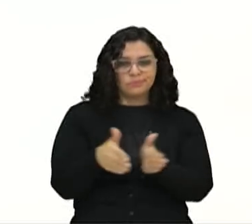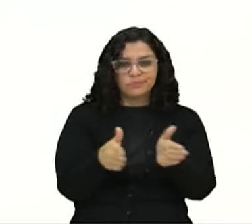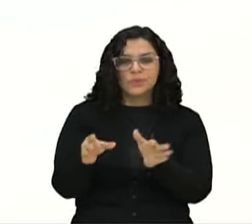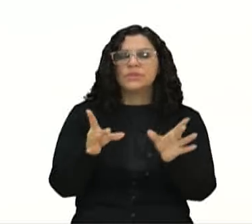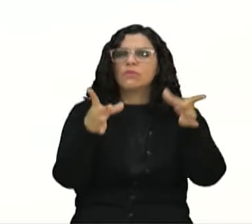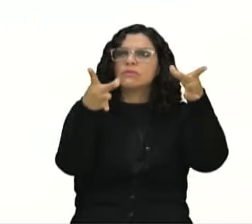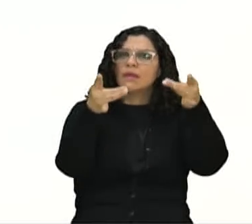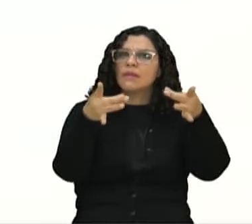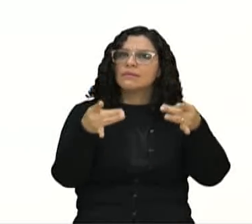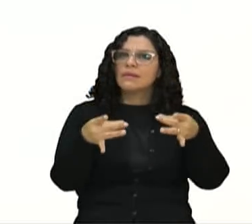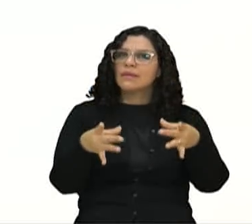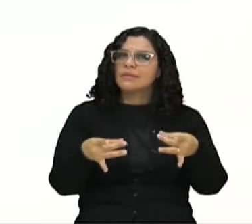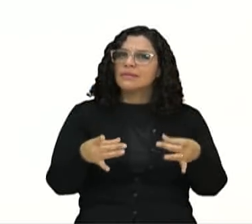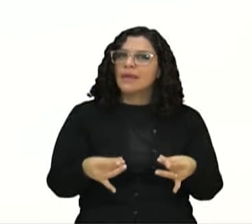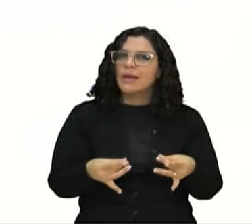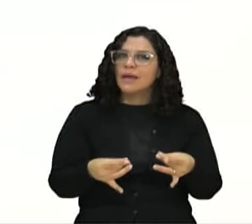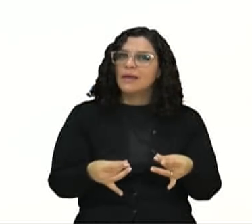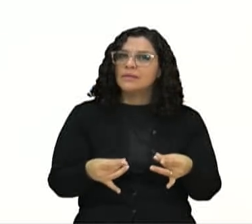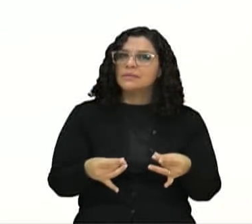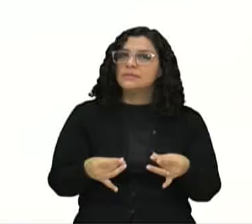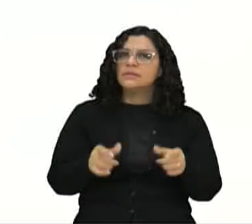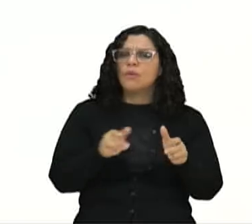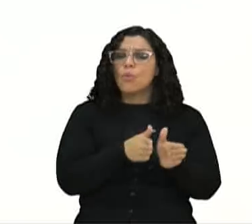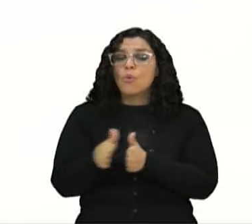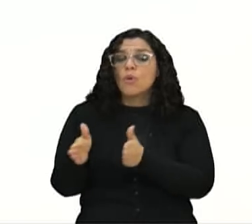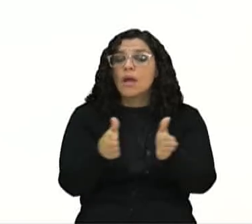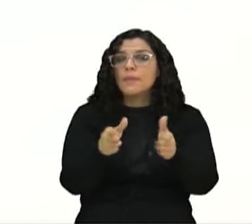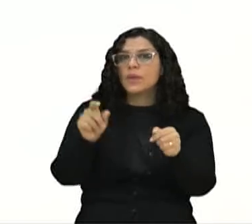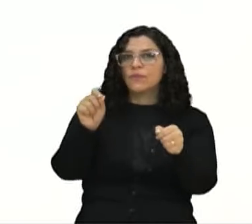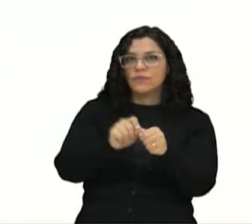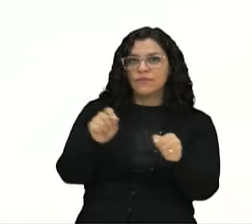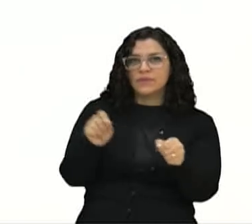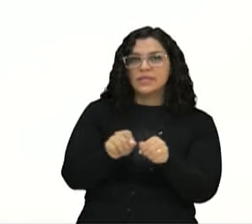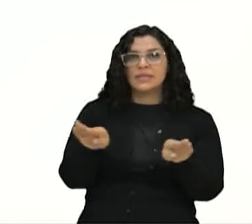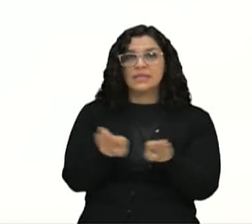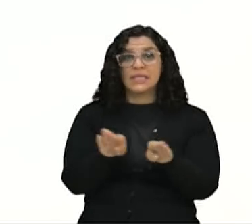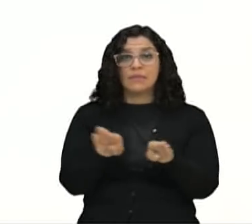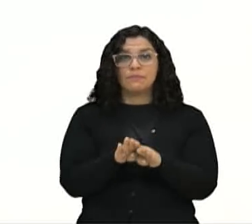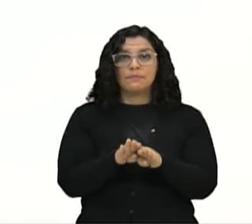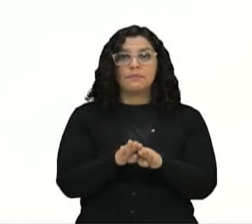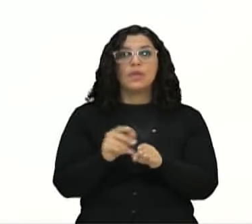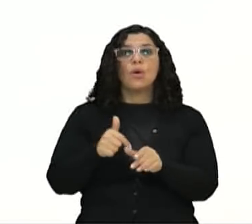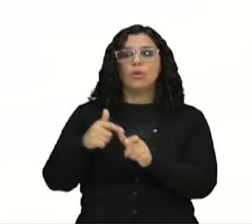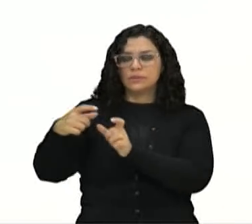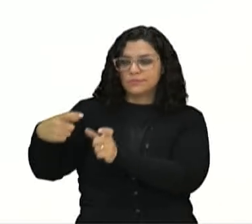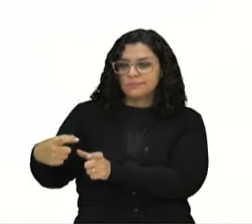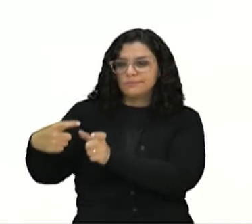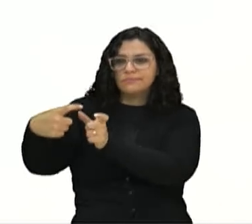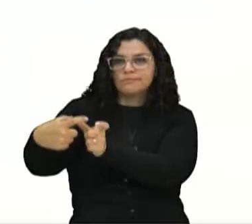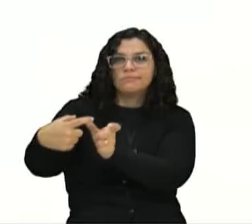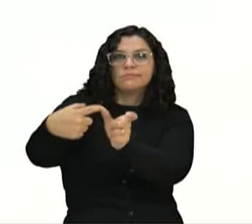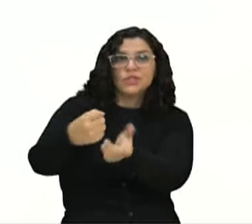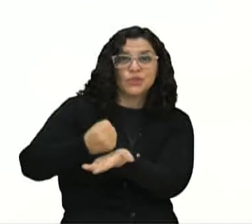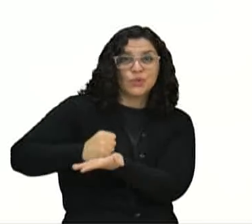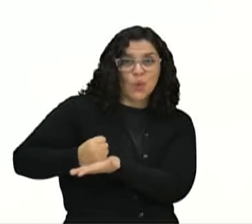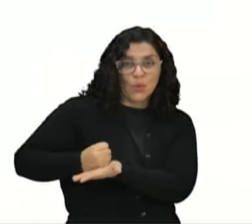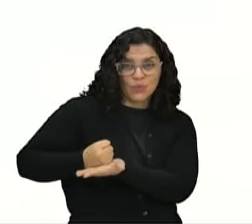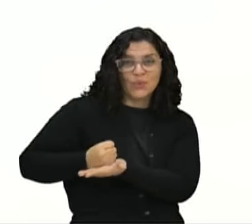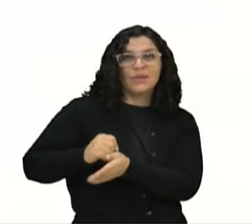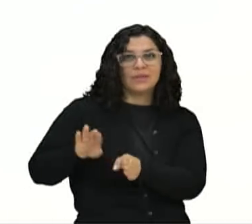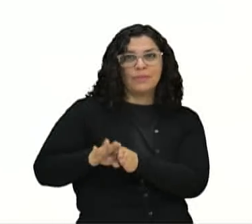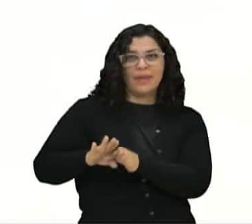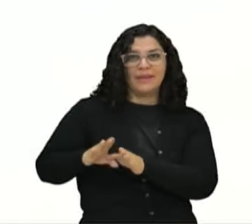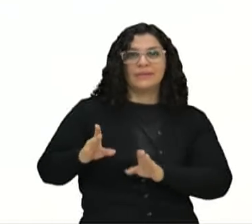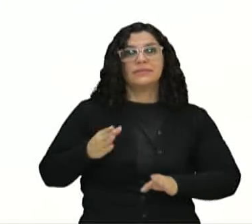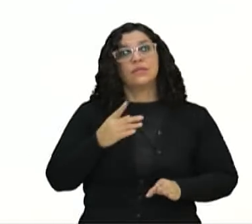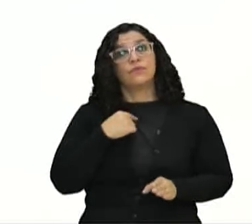com detalhes qual será o percurso a ser feito para passar em cada prisma, em cada estação, em cada ponto de controle. Olha